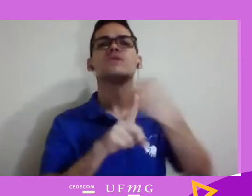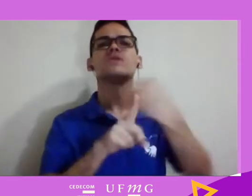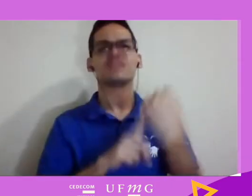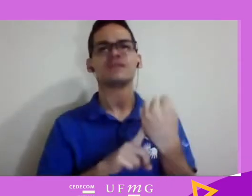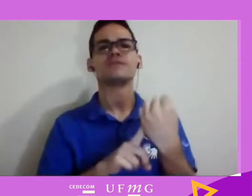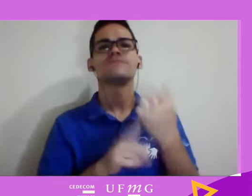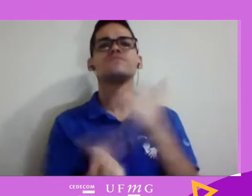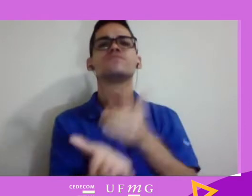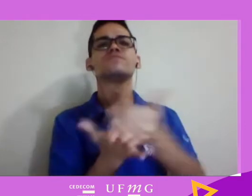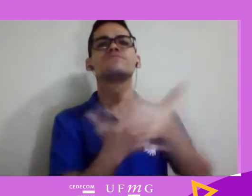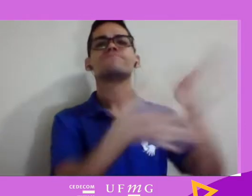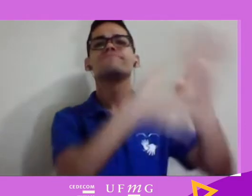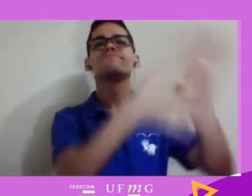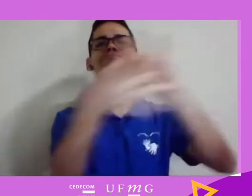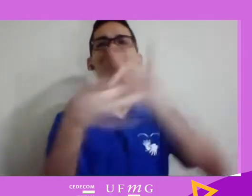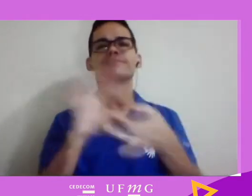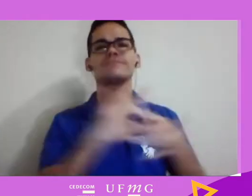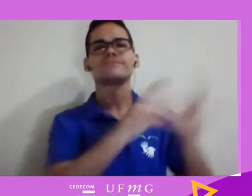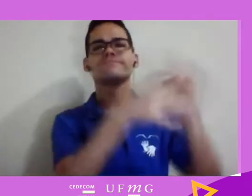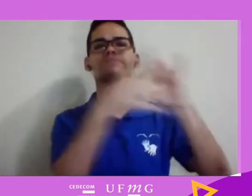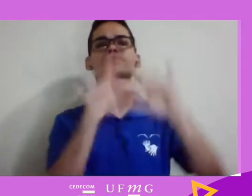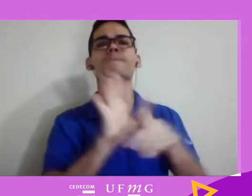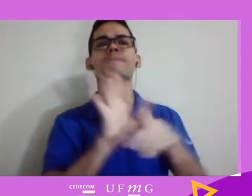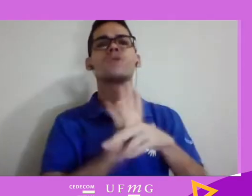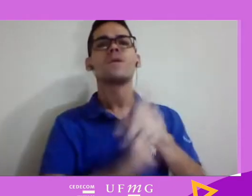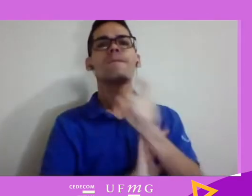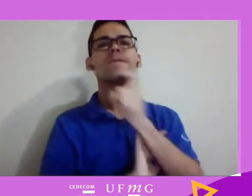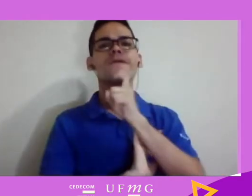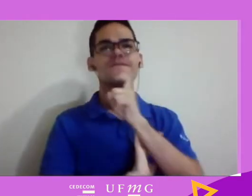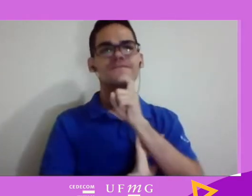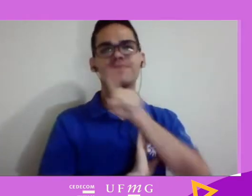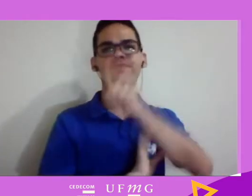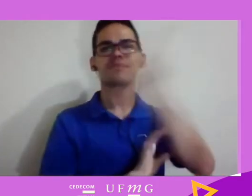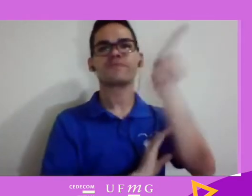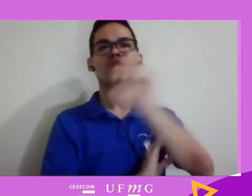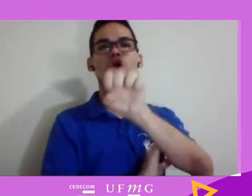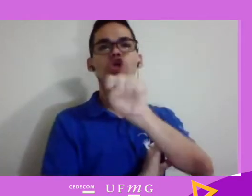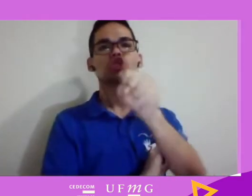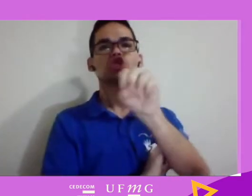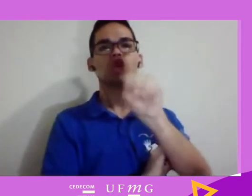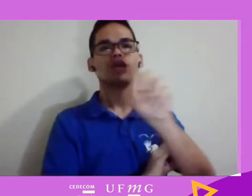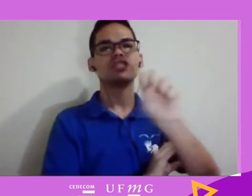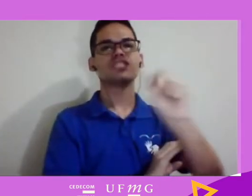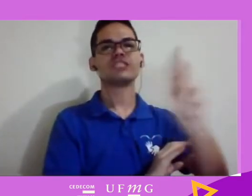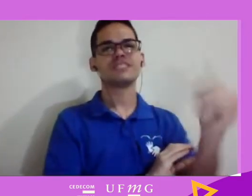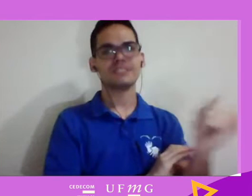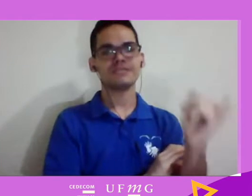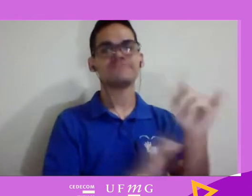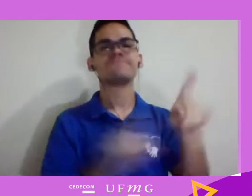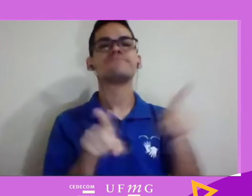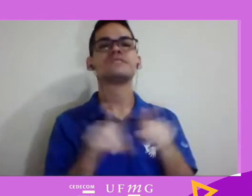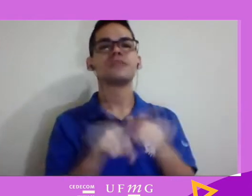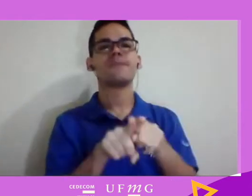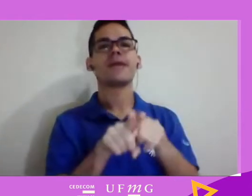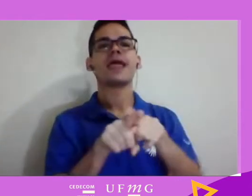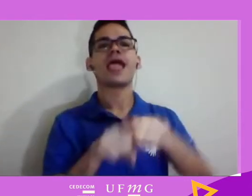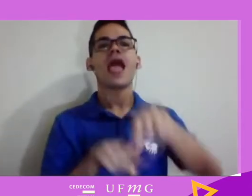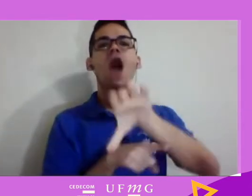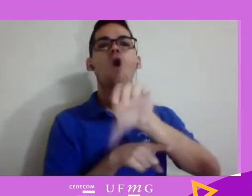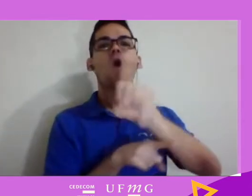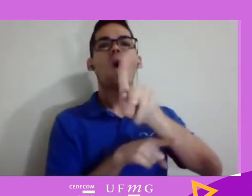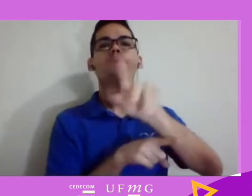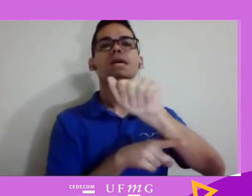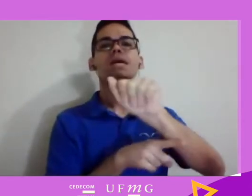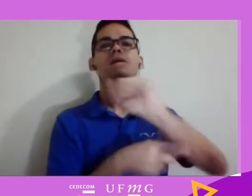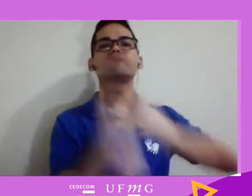de inverno em Sochi, de verão no Rio, e a Copa do Mundo de 2014 e 2018, porque esses